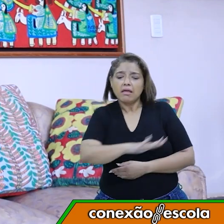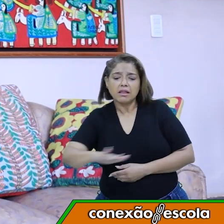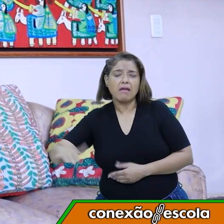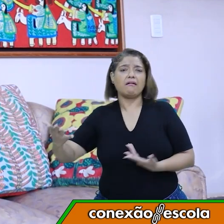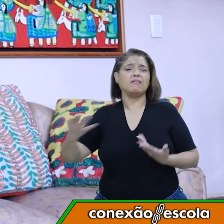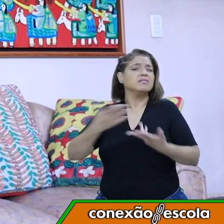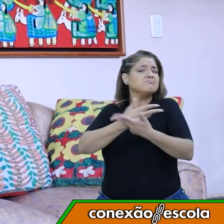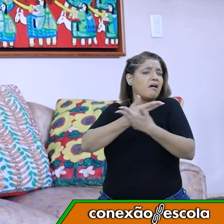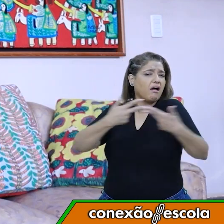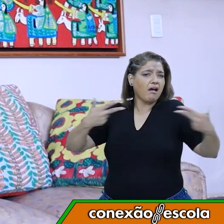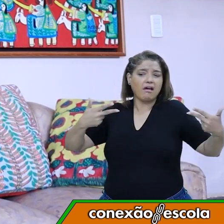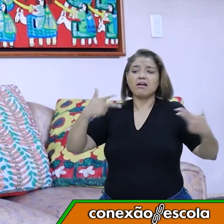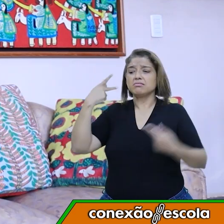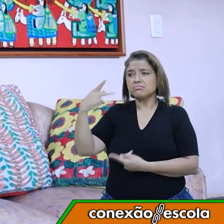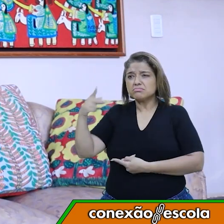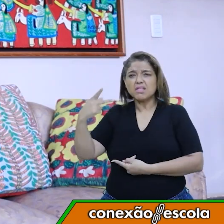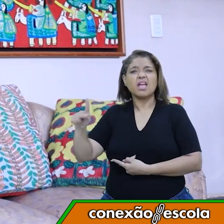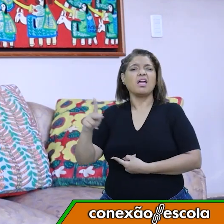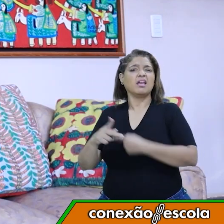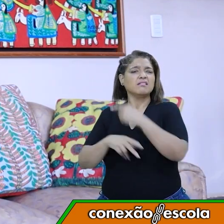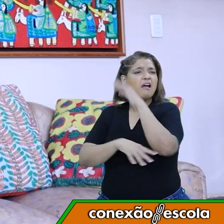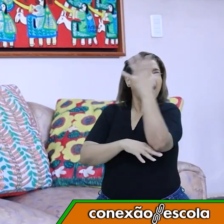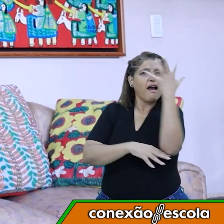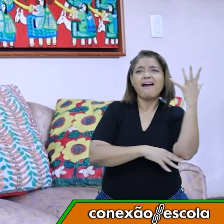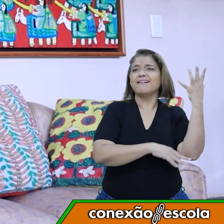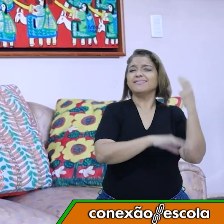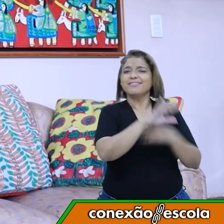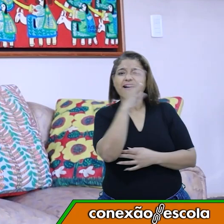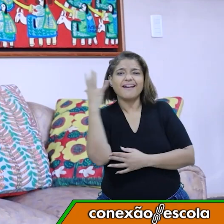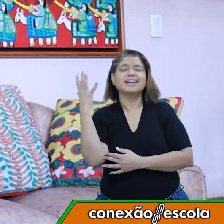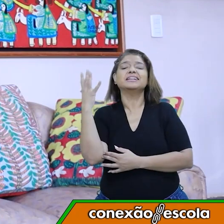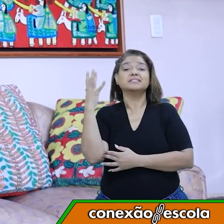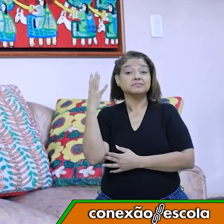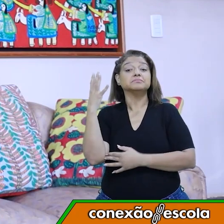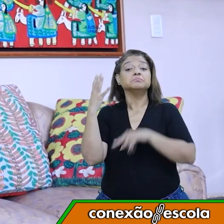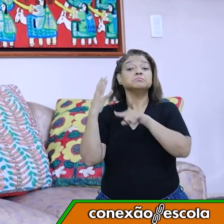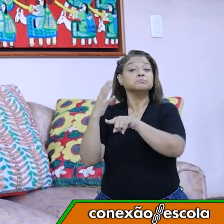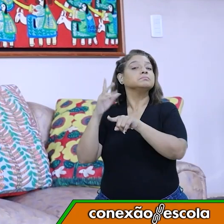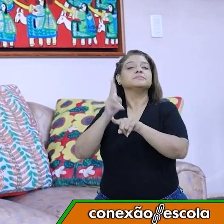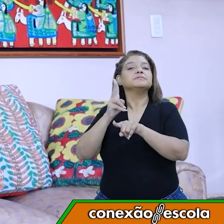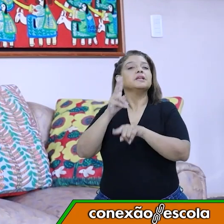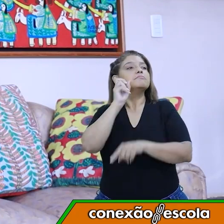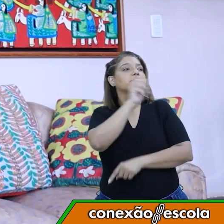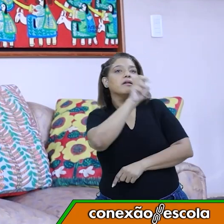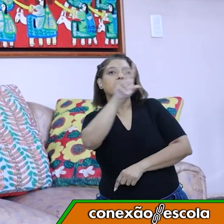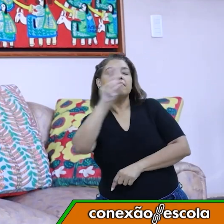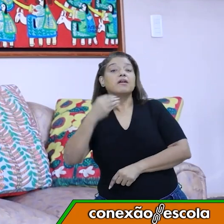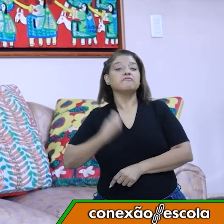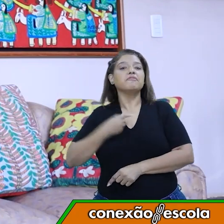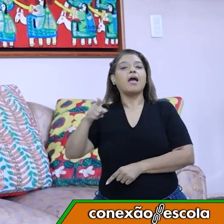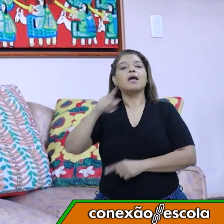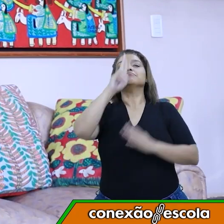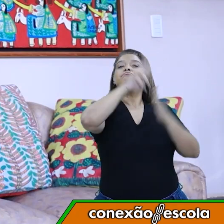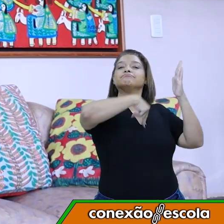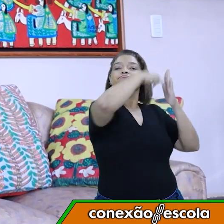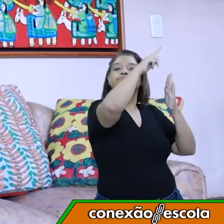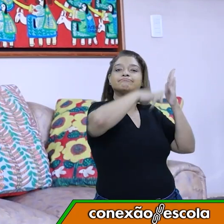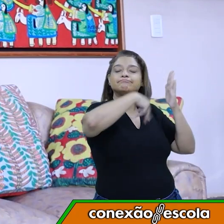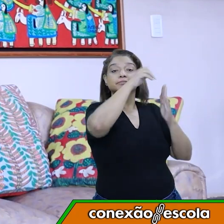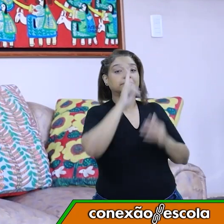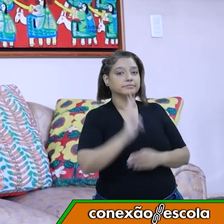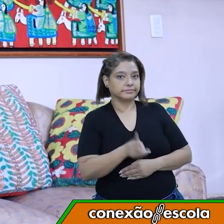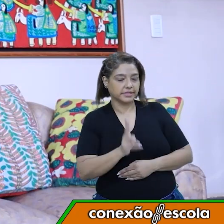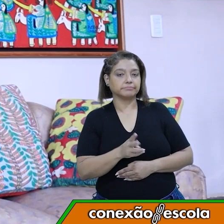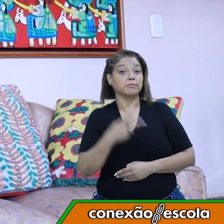entendeu? Então o mundo dele, o imaginário dele, sempre foi a vivência que ele teve na vida dele. A tendência do meu pai foi